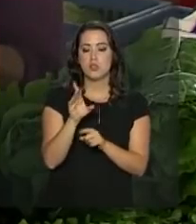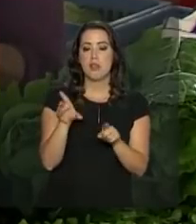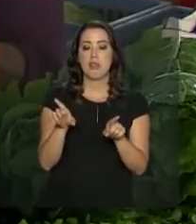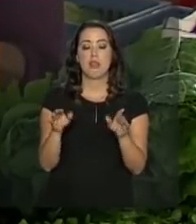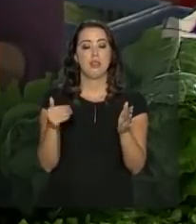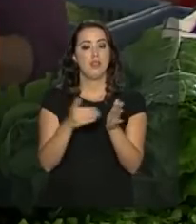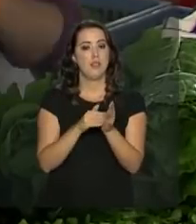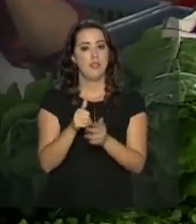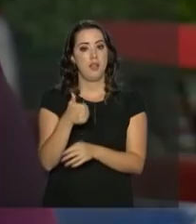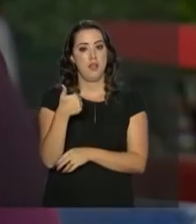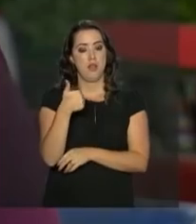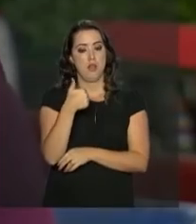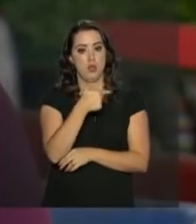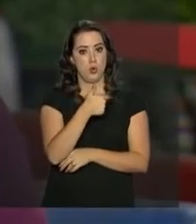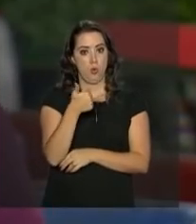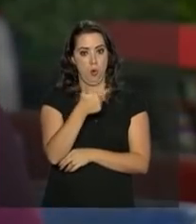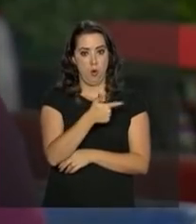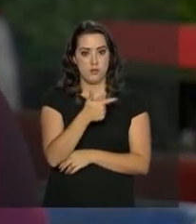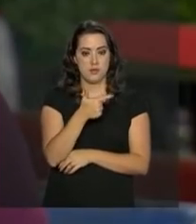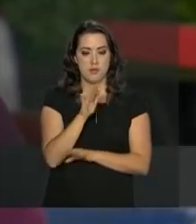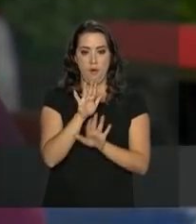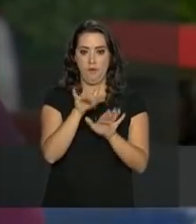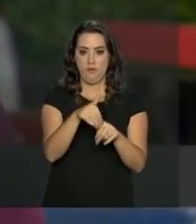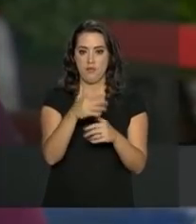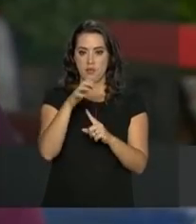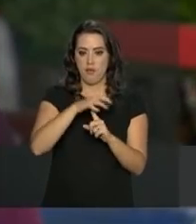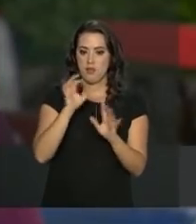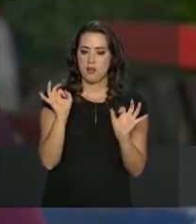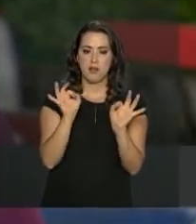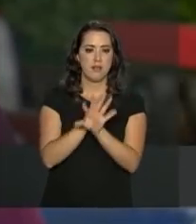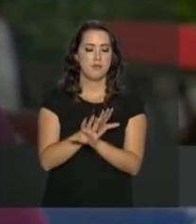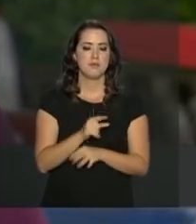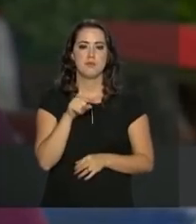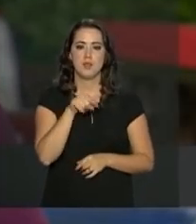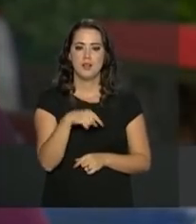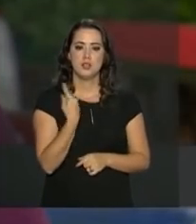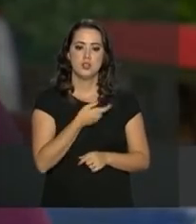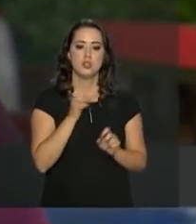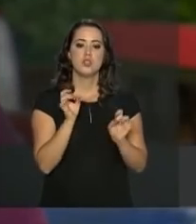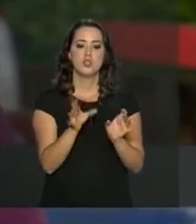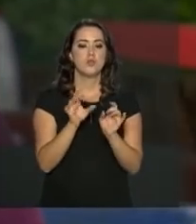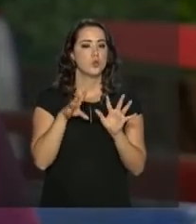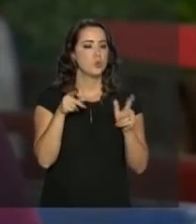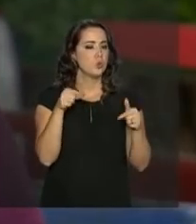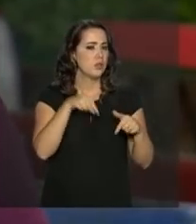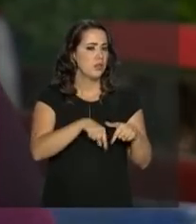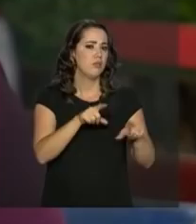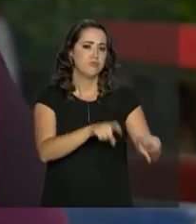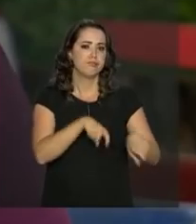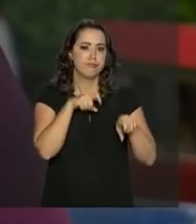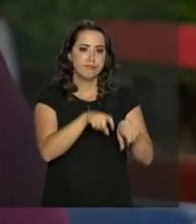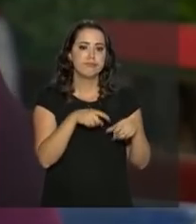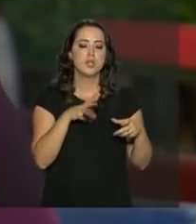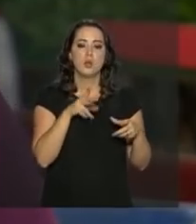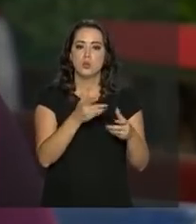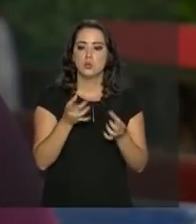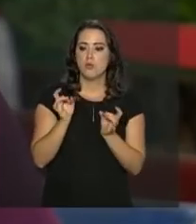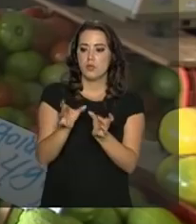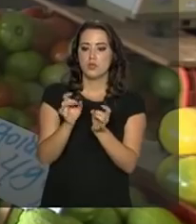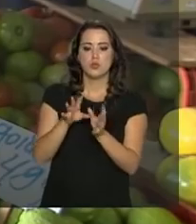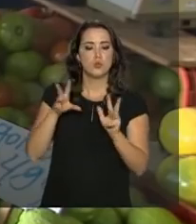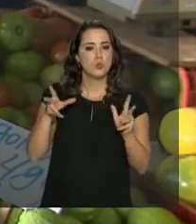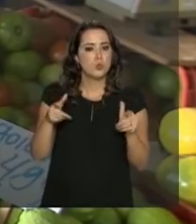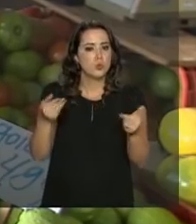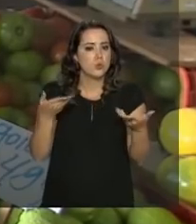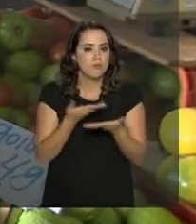aqui vai embora. A nossa produção, ela é toda comercializada aqui na Feira do Produtor, então todas as nossas mercadorias são vendidas.